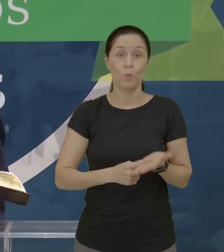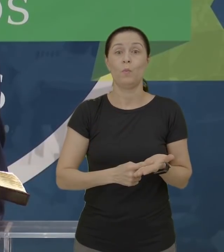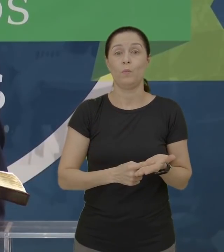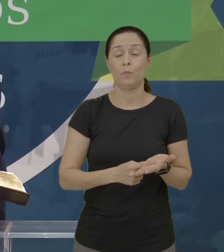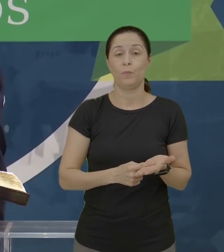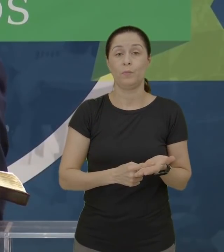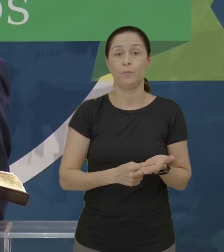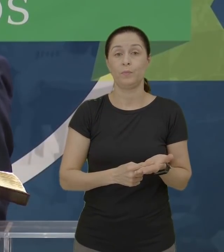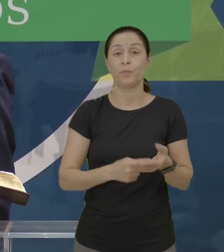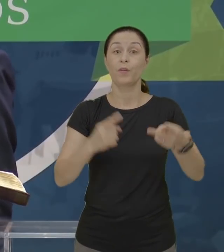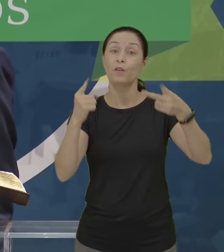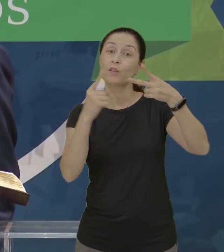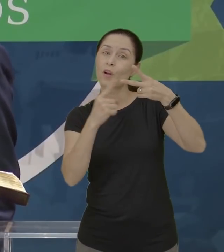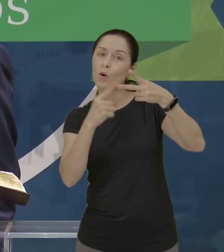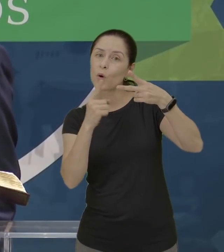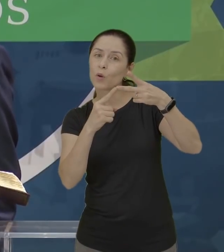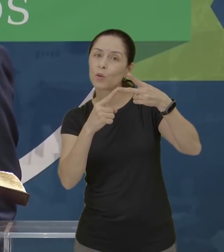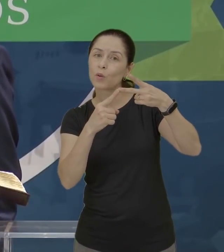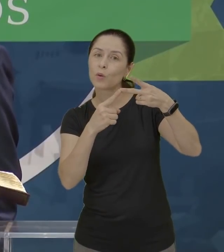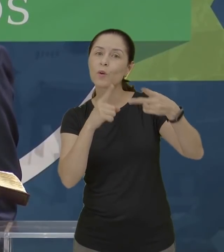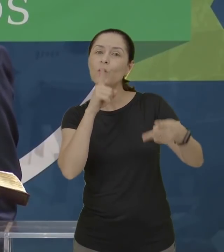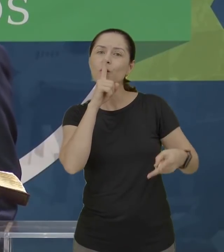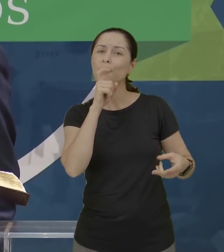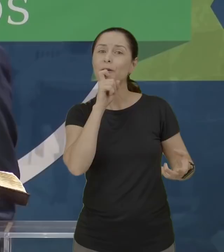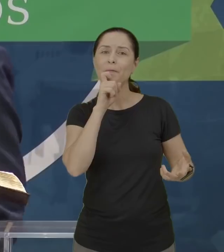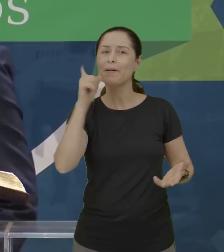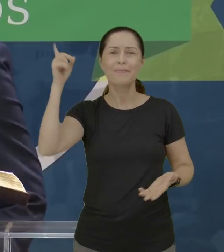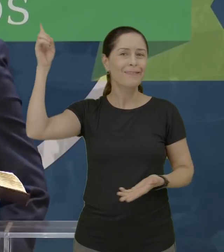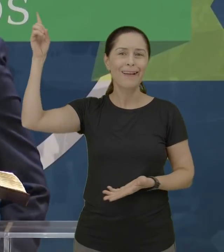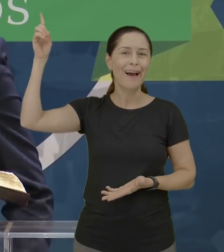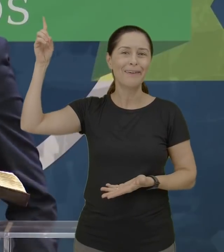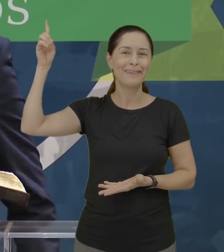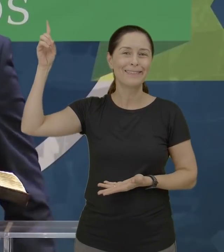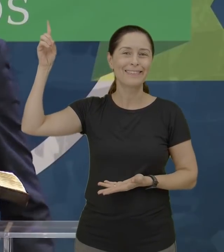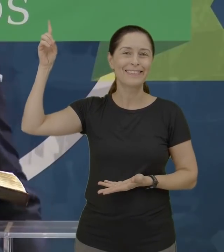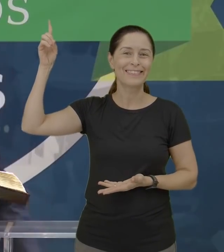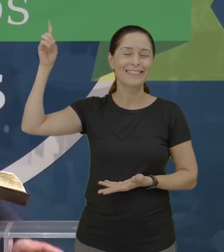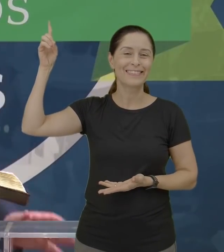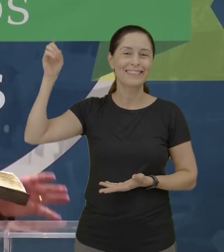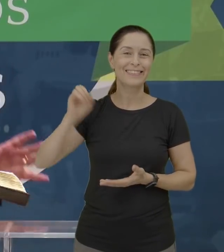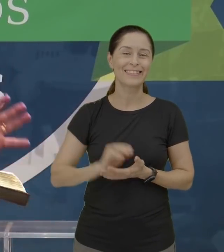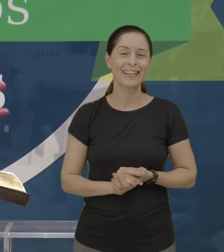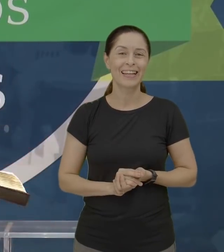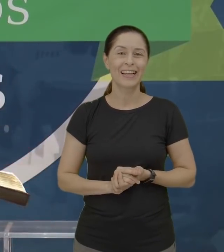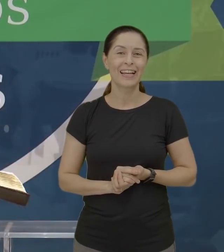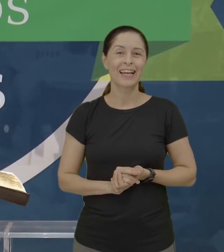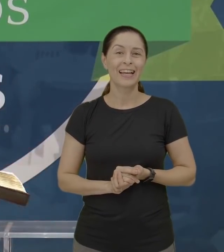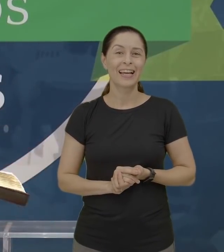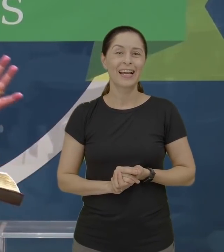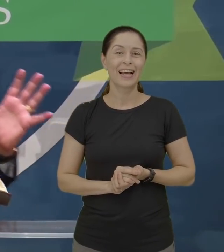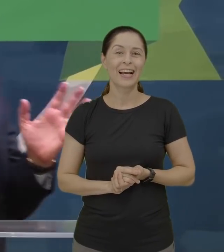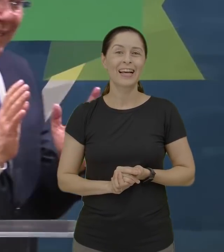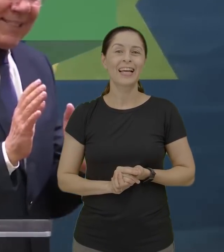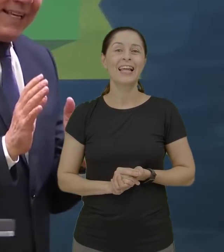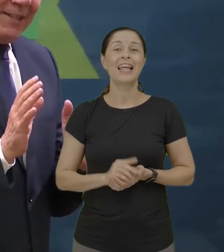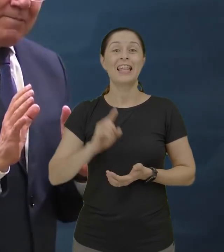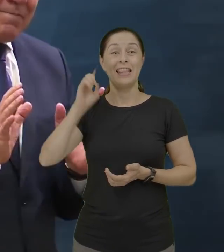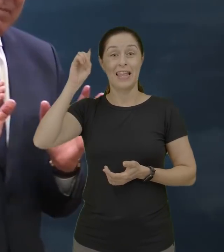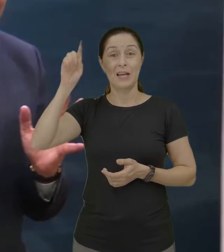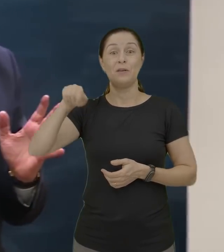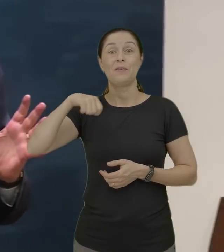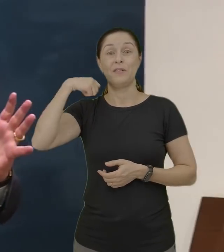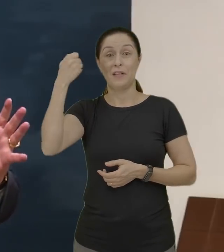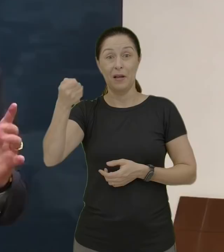o juramento. É o juramento. Deus não só deu a